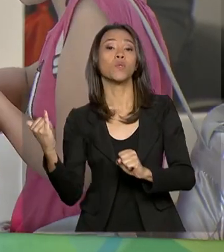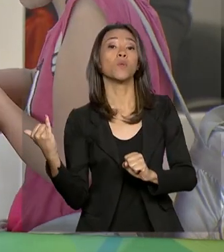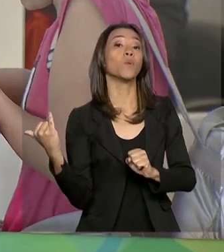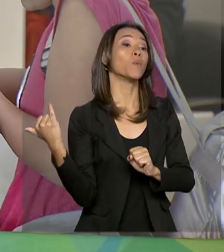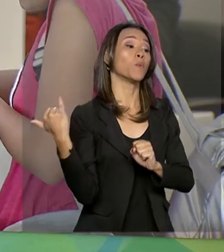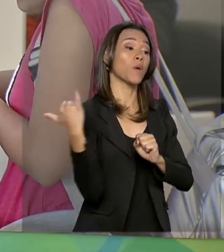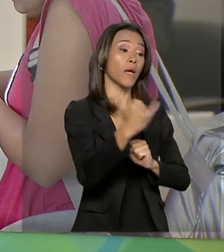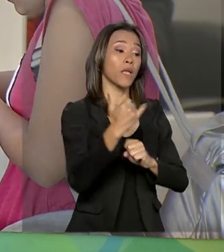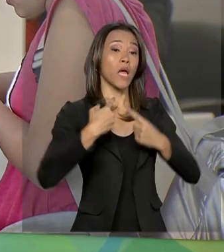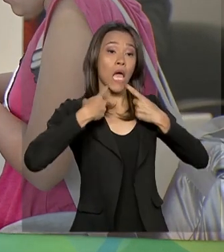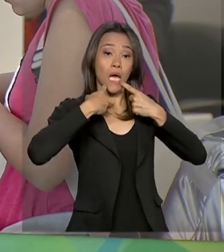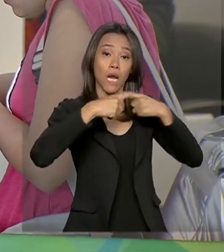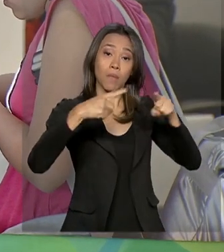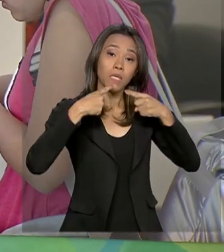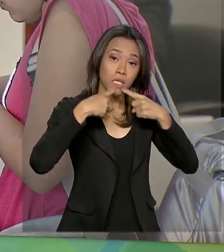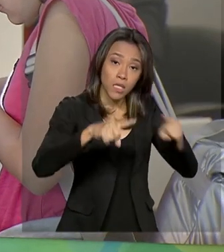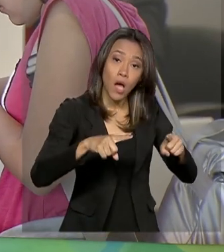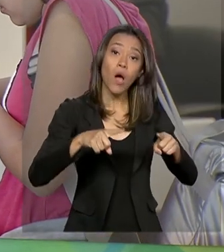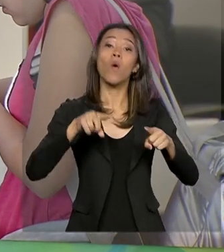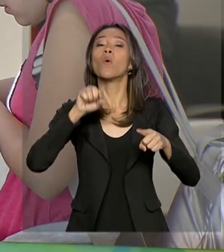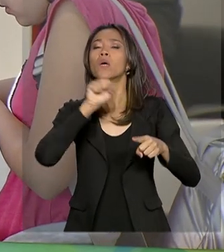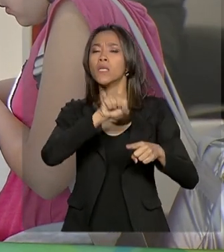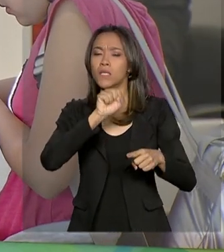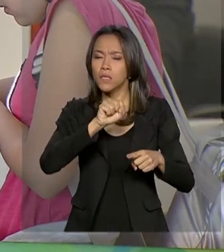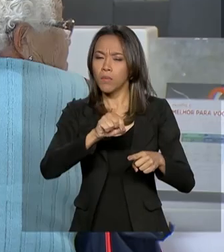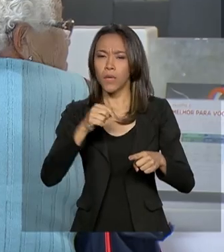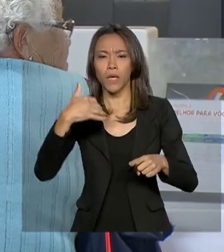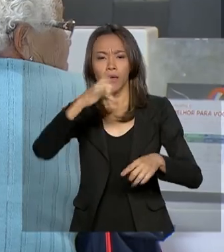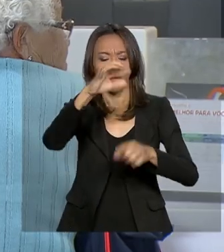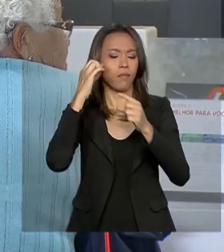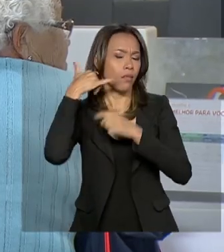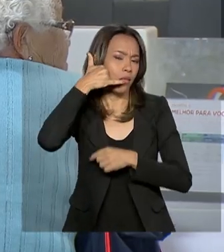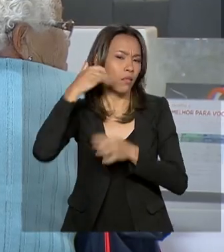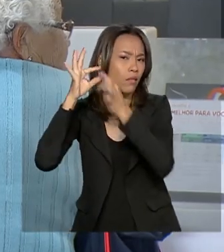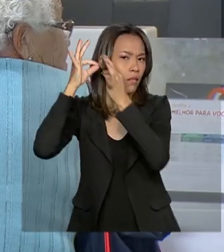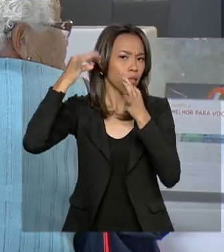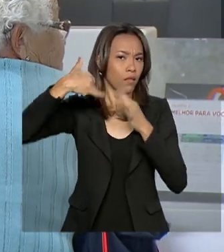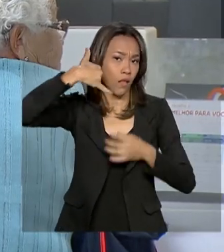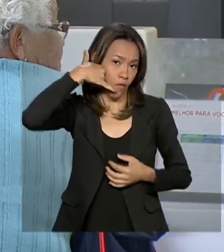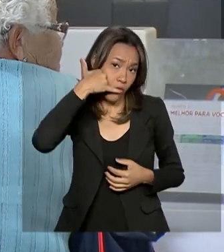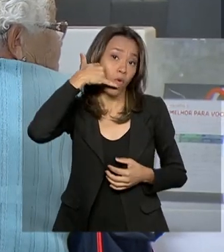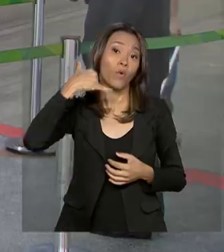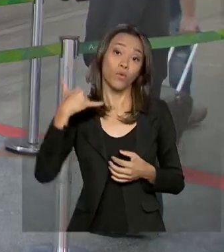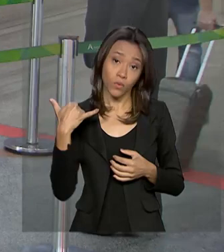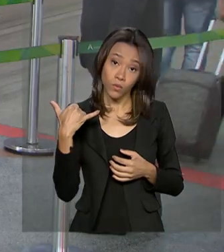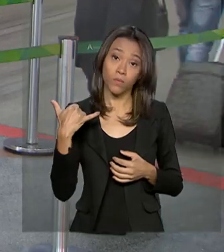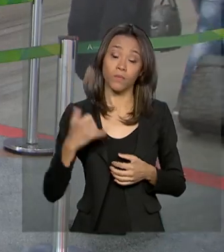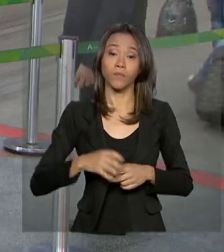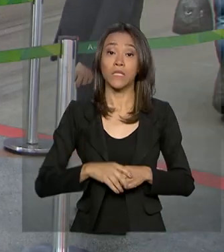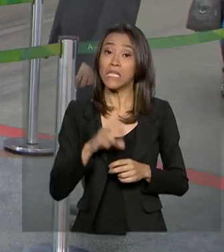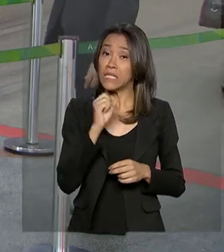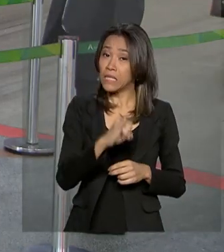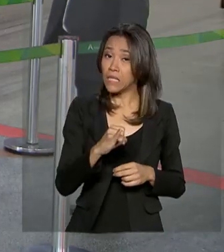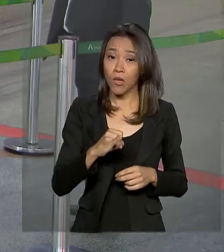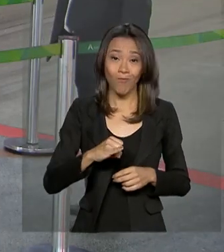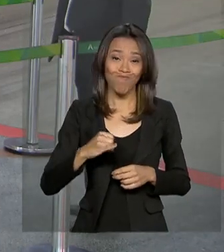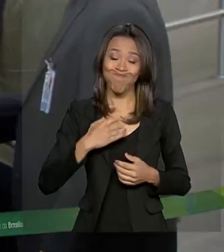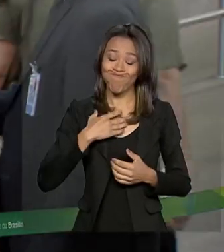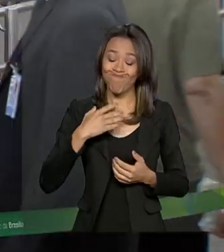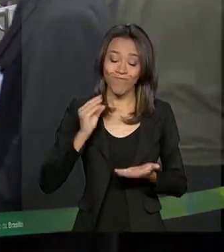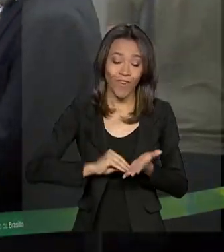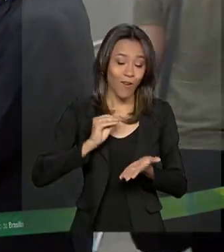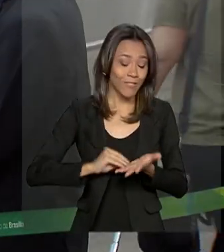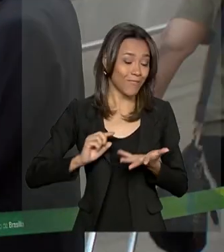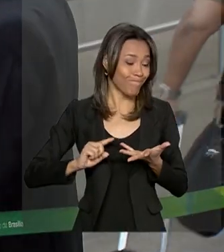reclamação, recorrer aos canais de atendimento telefônico e eletrônico da própria companhia. Se não ficar satisfeito ainda,